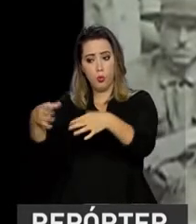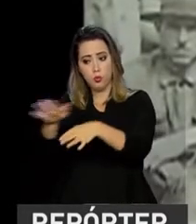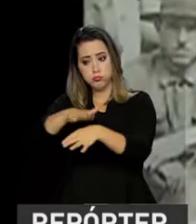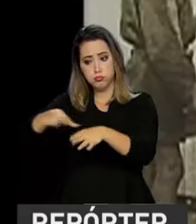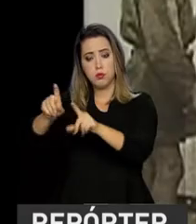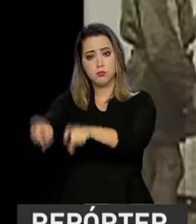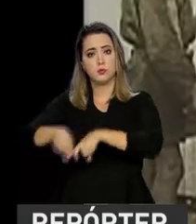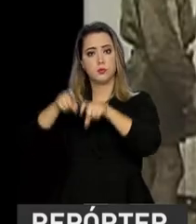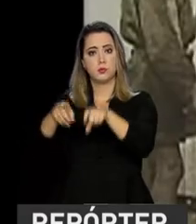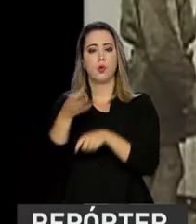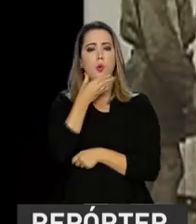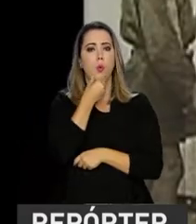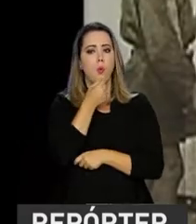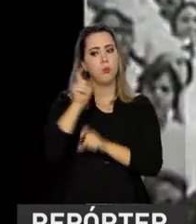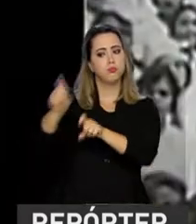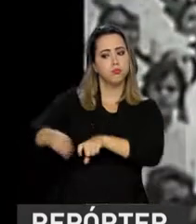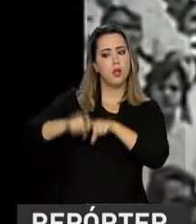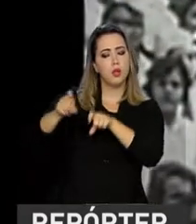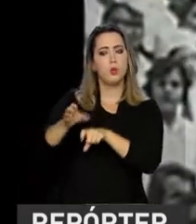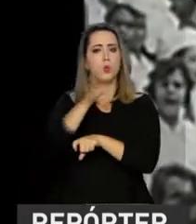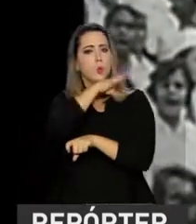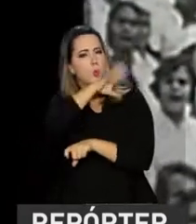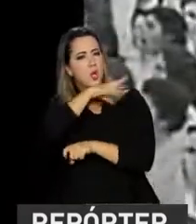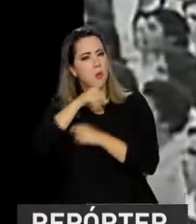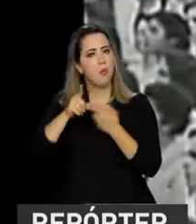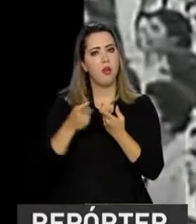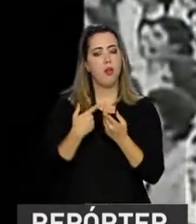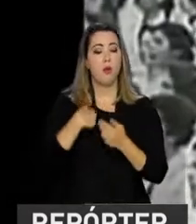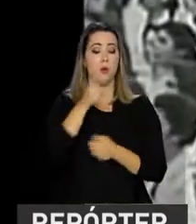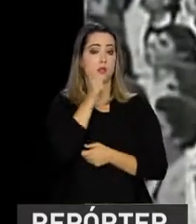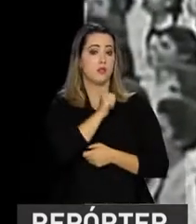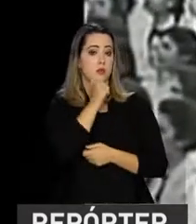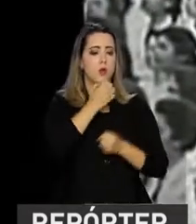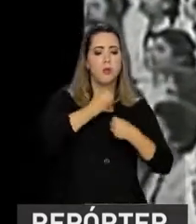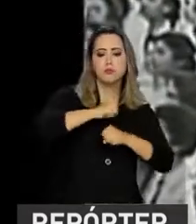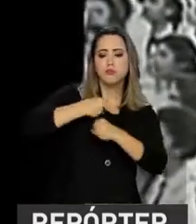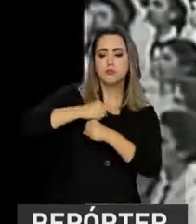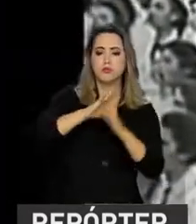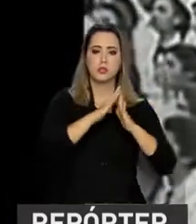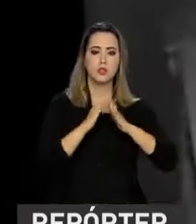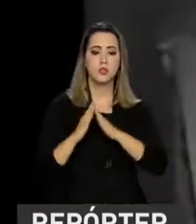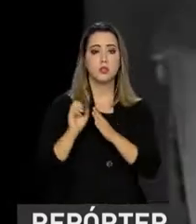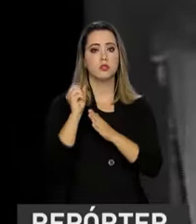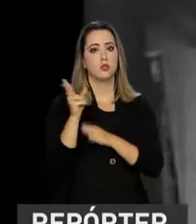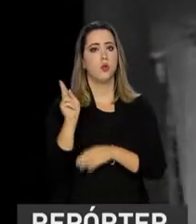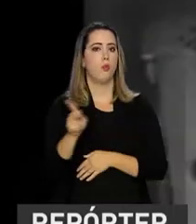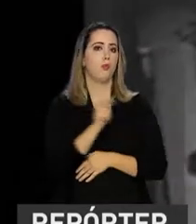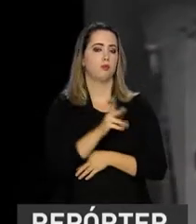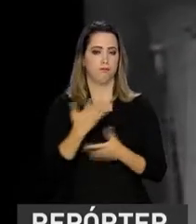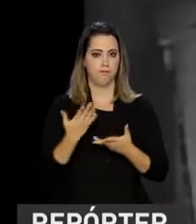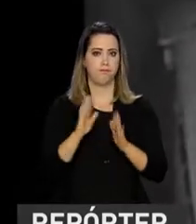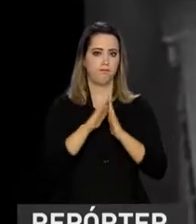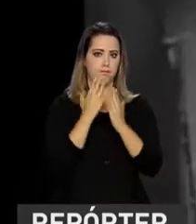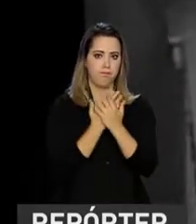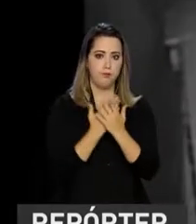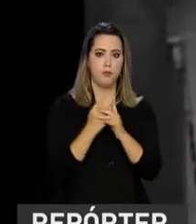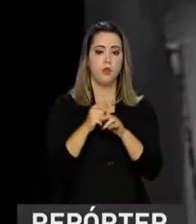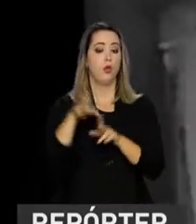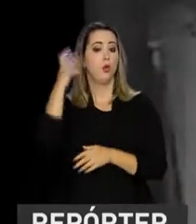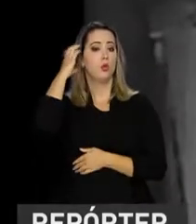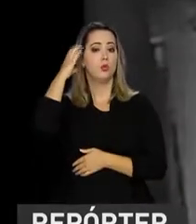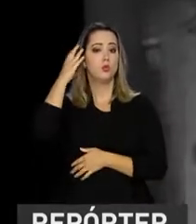na agricultura e pecuária. As mulheres faziam trabalhos domésticos e escolares. O rádio, o principal meio